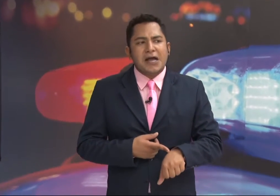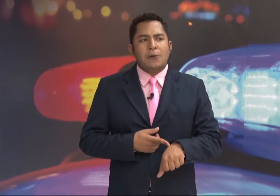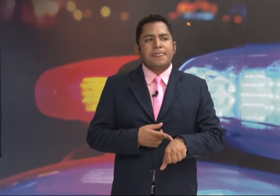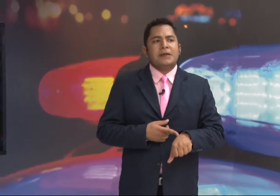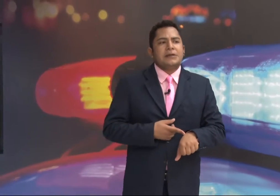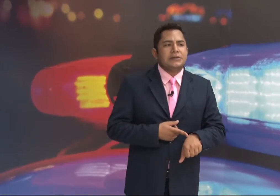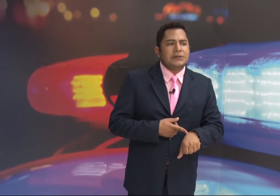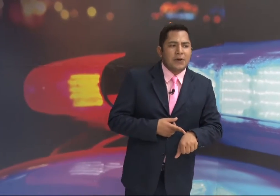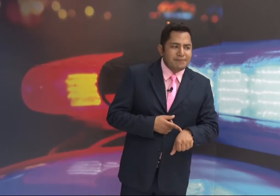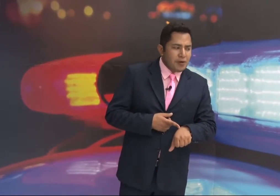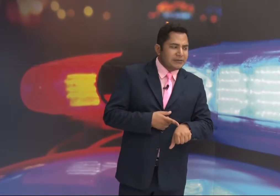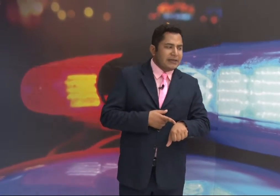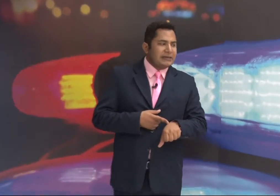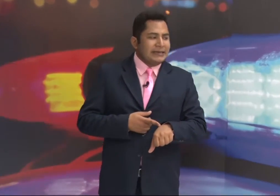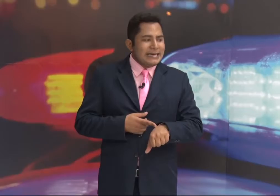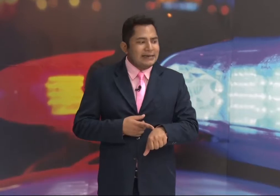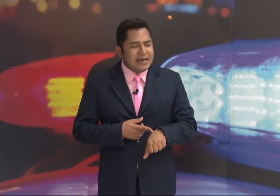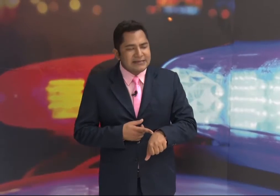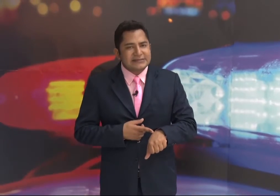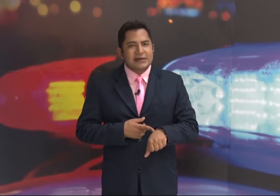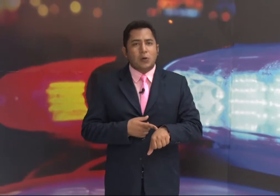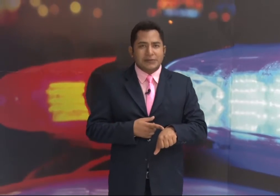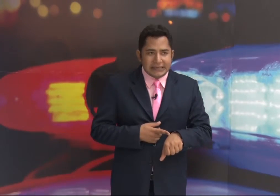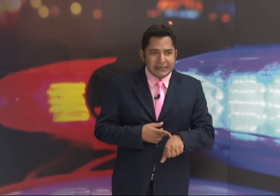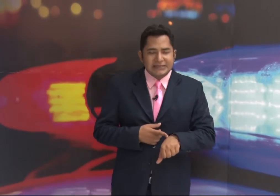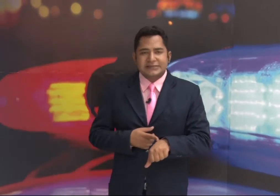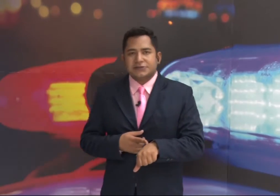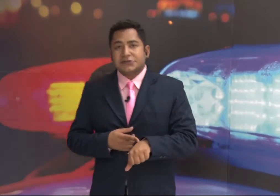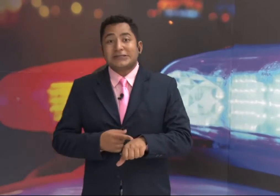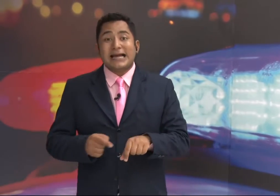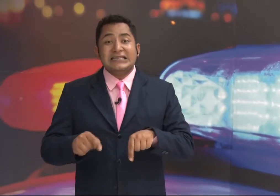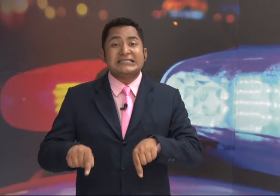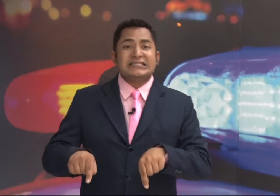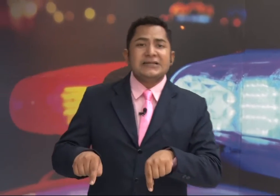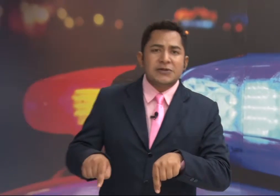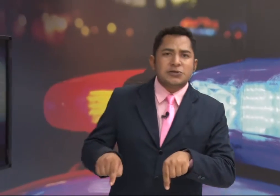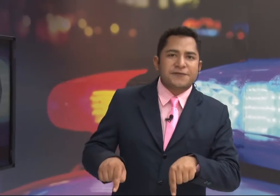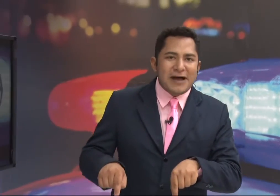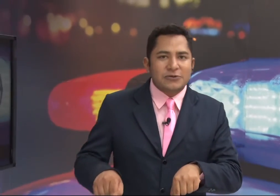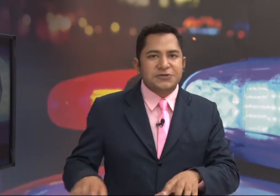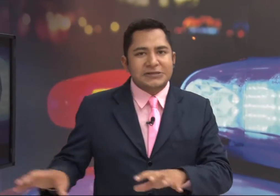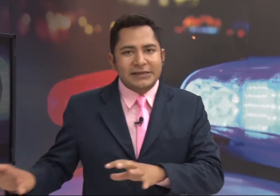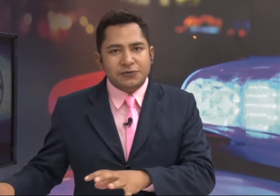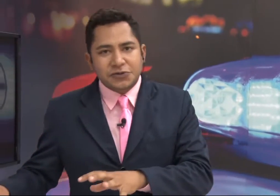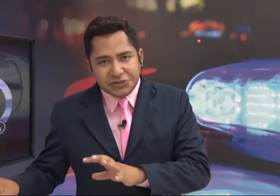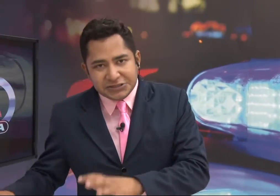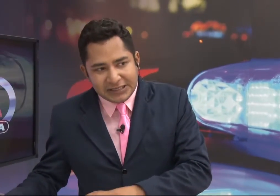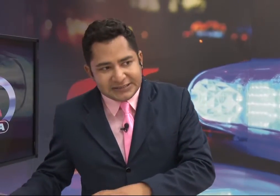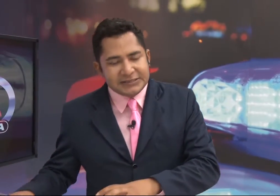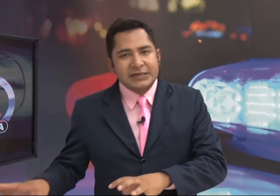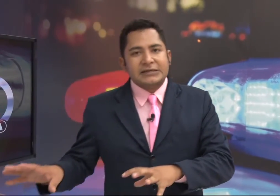nossa capital, e o repórter Eliezer Rodrigues está em cima dos fatos e